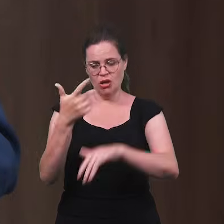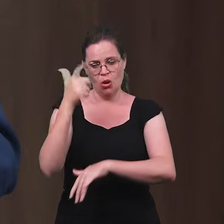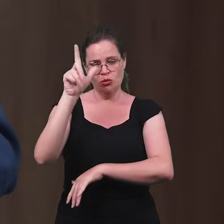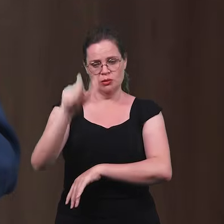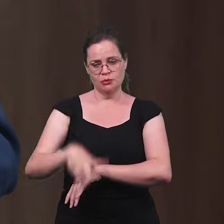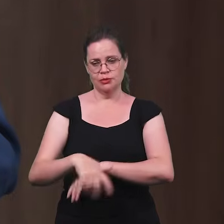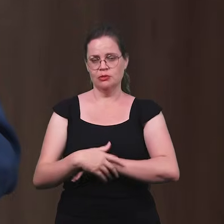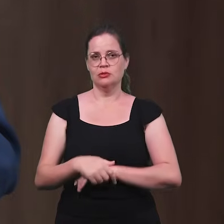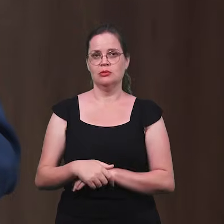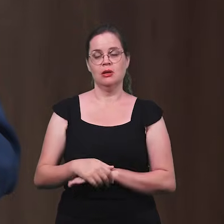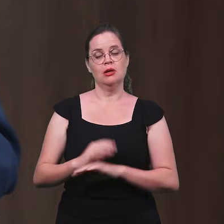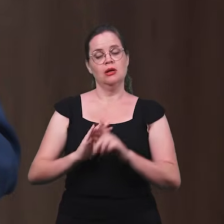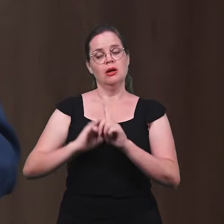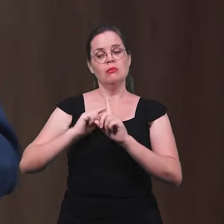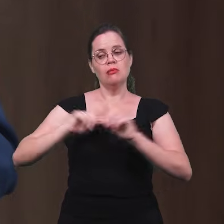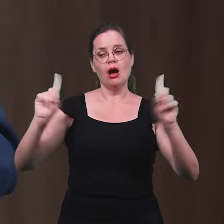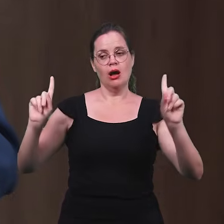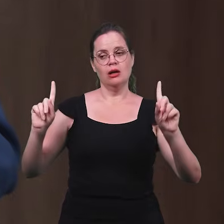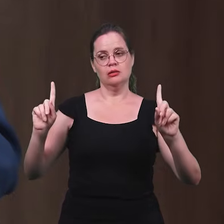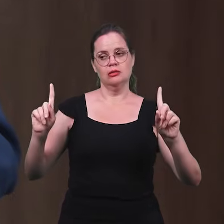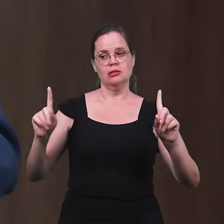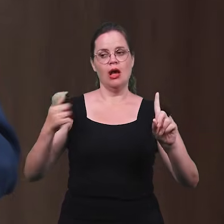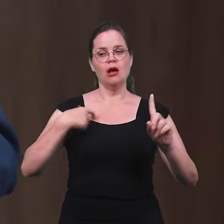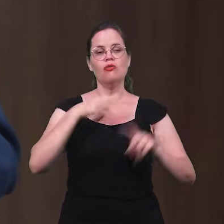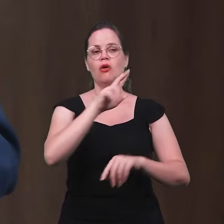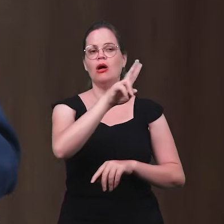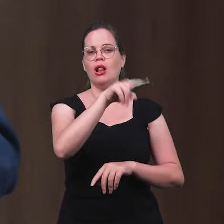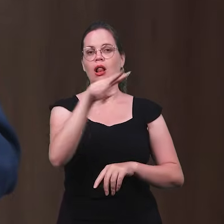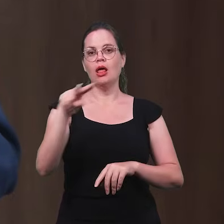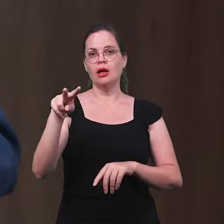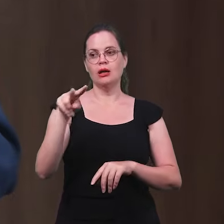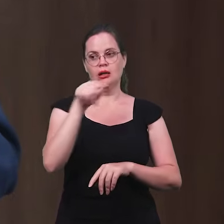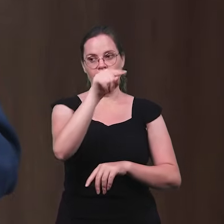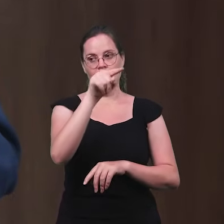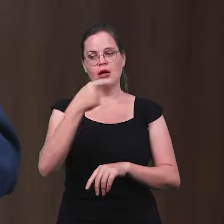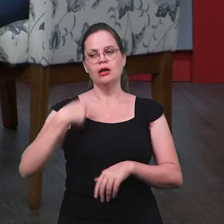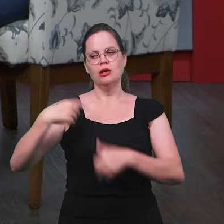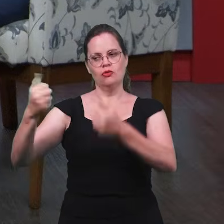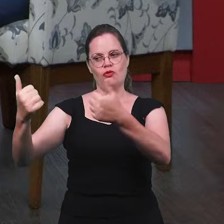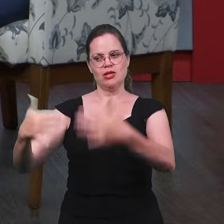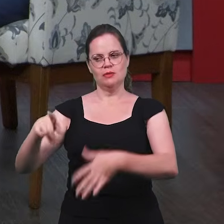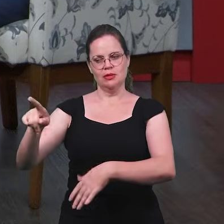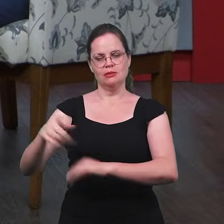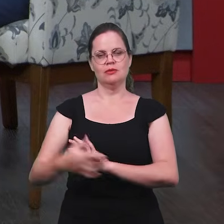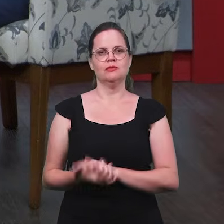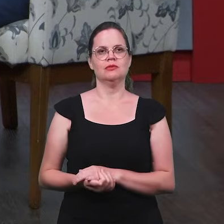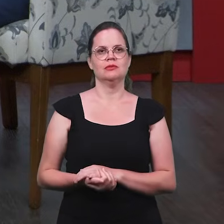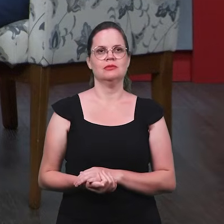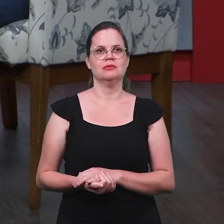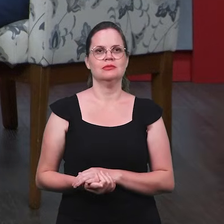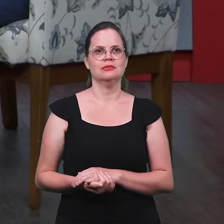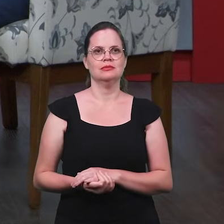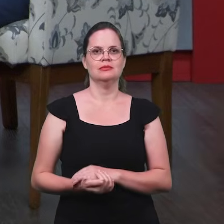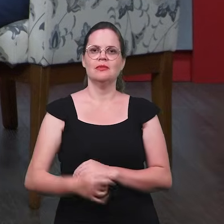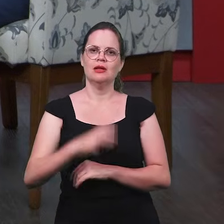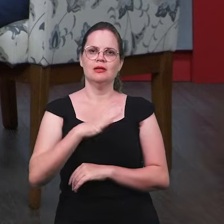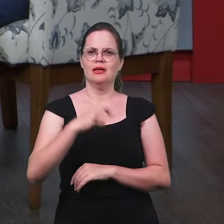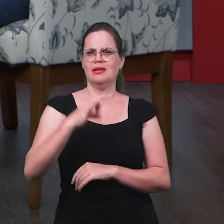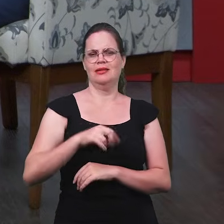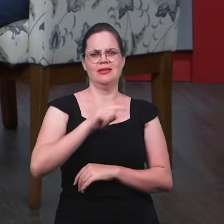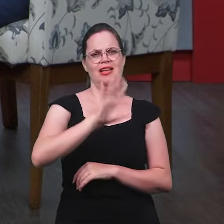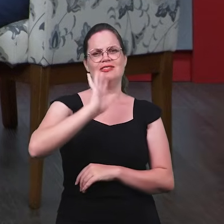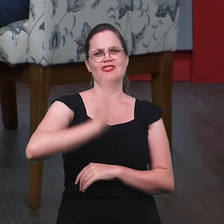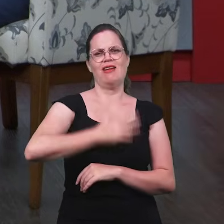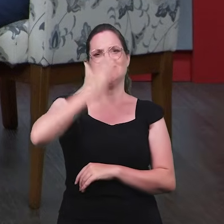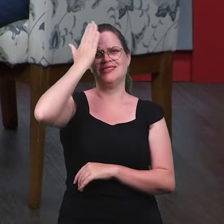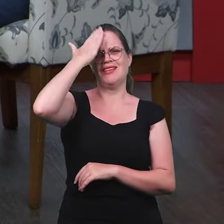Contudo, eu darei a interpretação. Que certamente ele já tinha recebido da